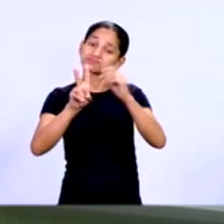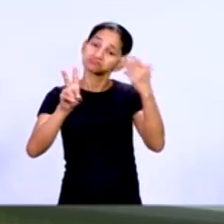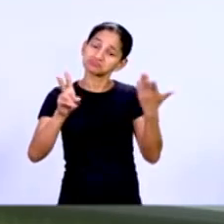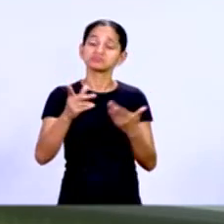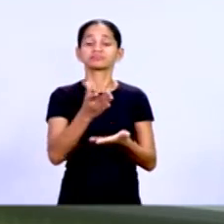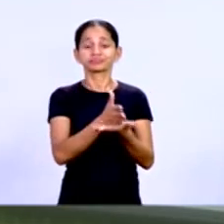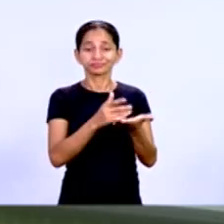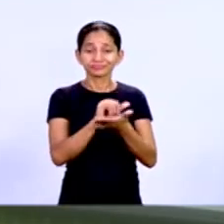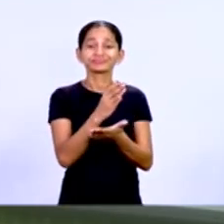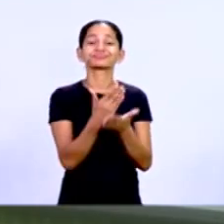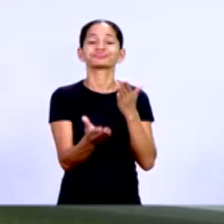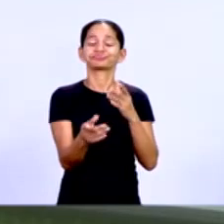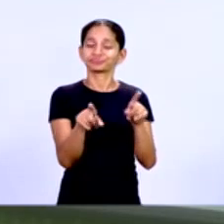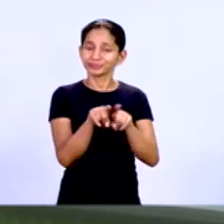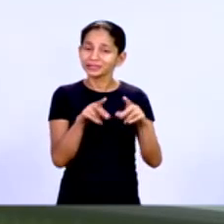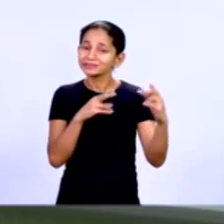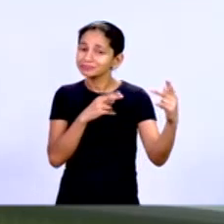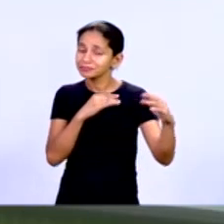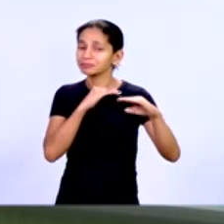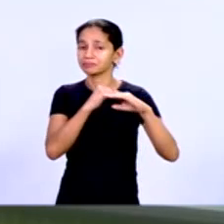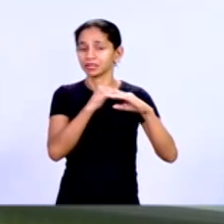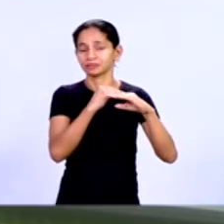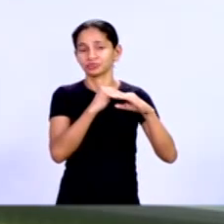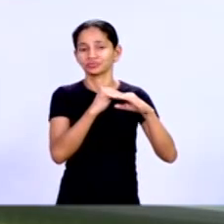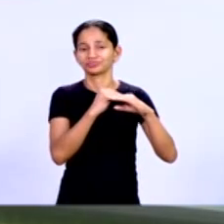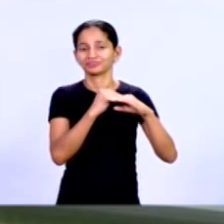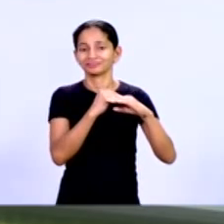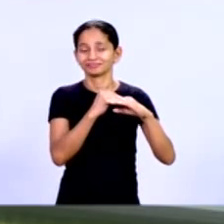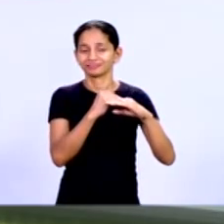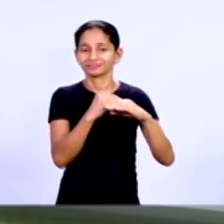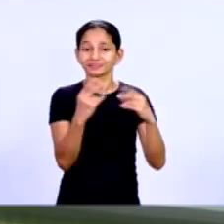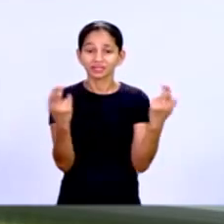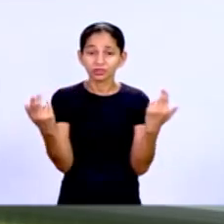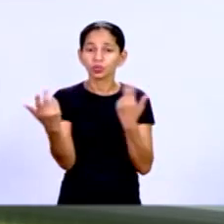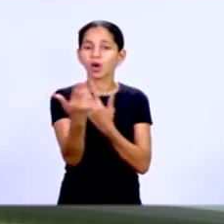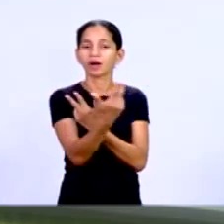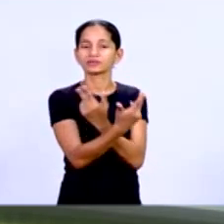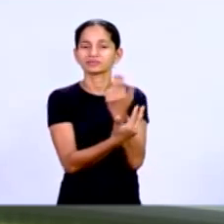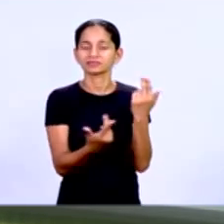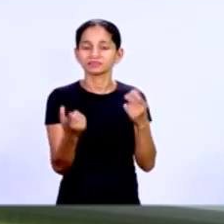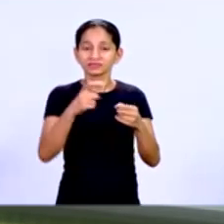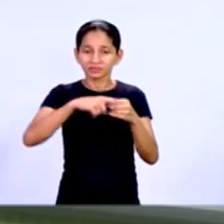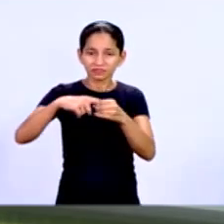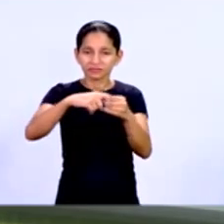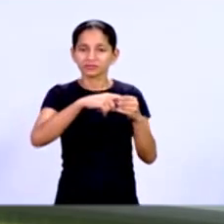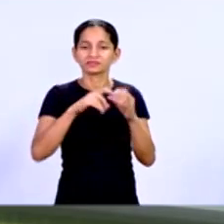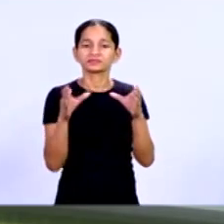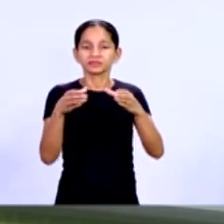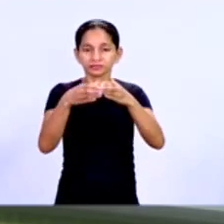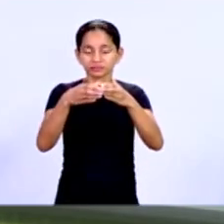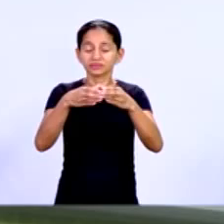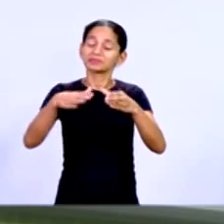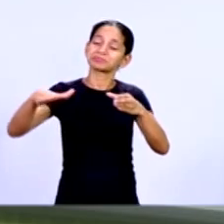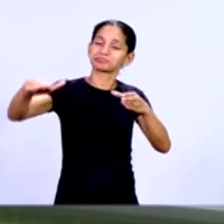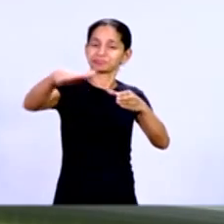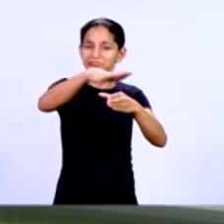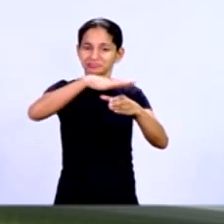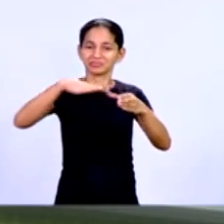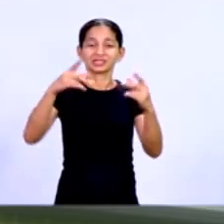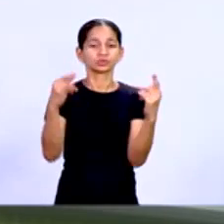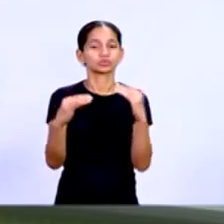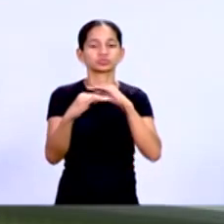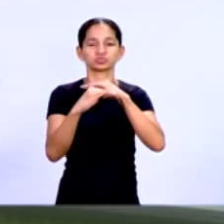do prejuízo. Então ele é sócio. Tudo que acontecer com a empresa, ele vai ter a participação direta, seja